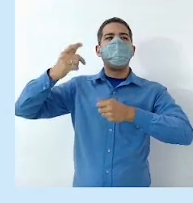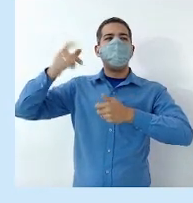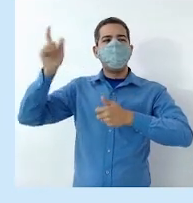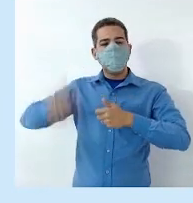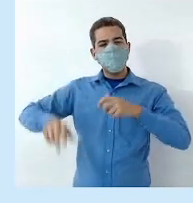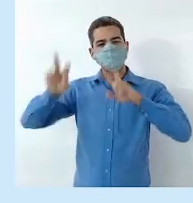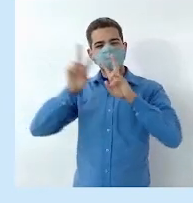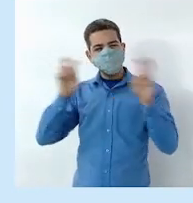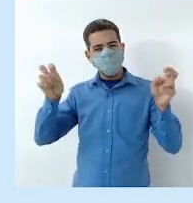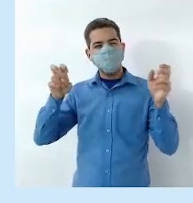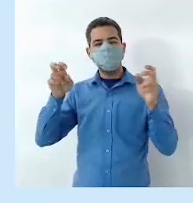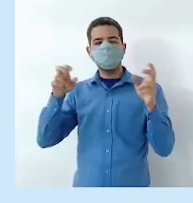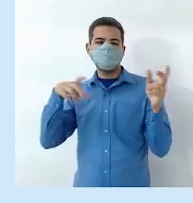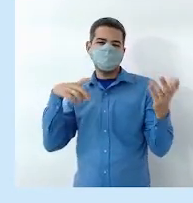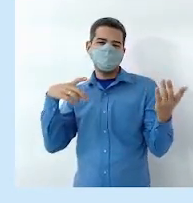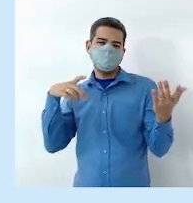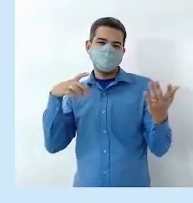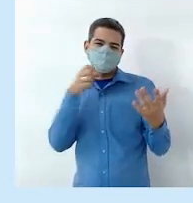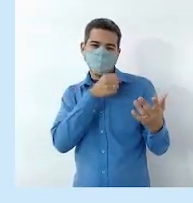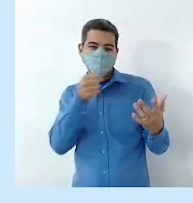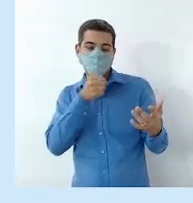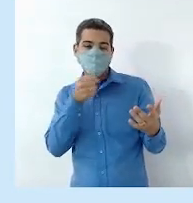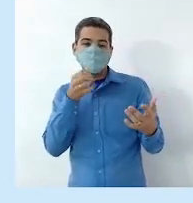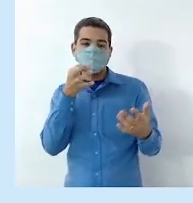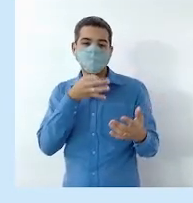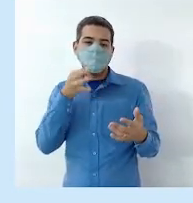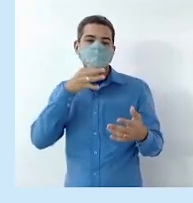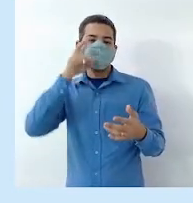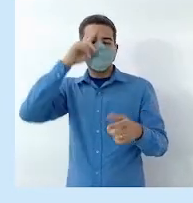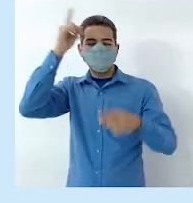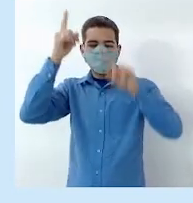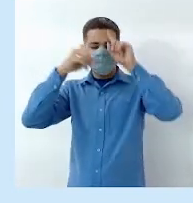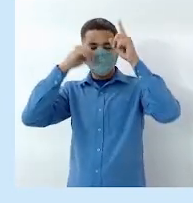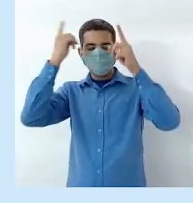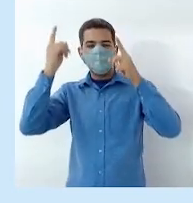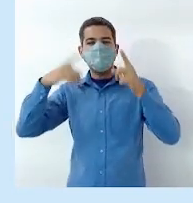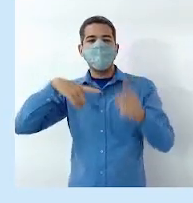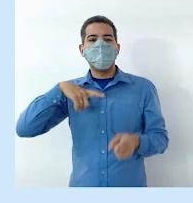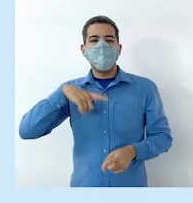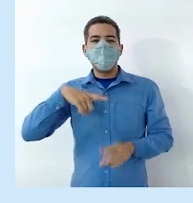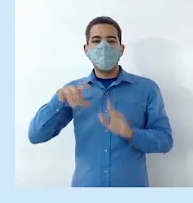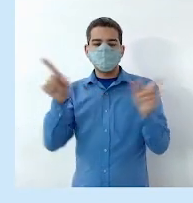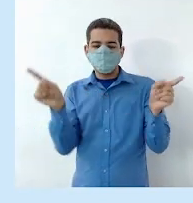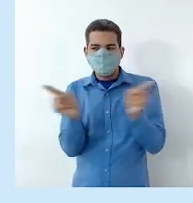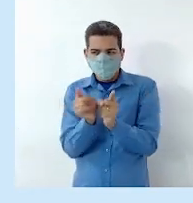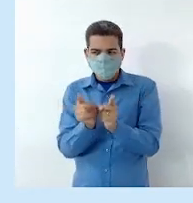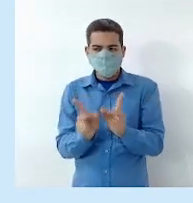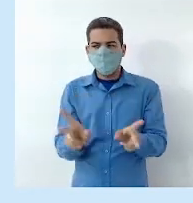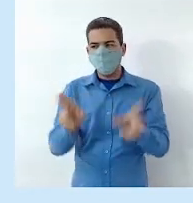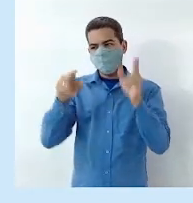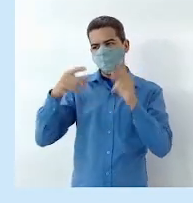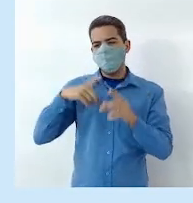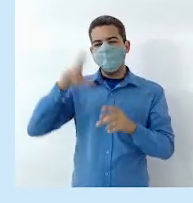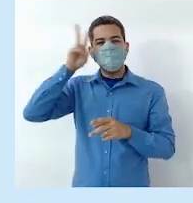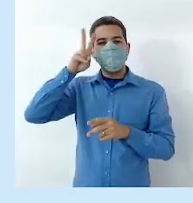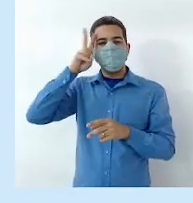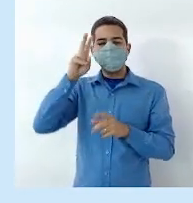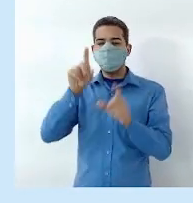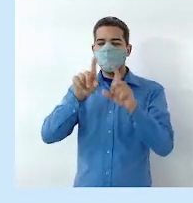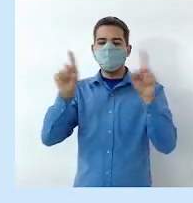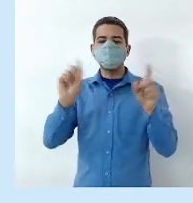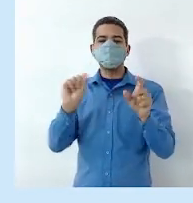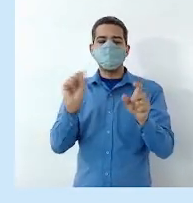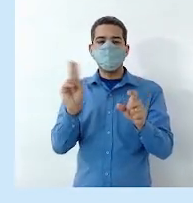sobre essa questão da narração ficcional, eu trouxe para vocês um trecho do conto A Cartomante